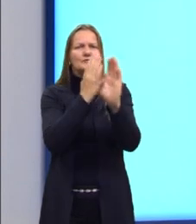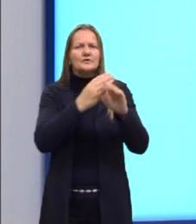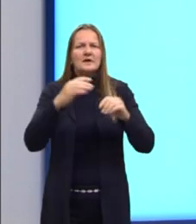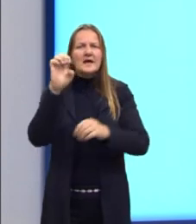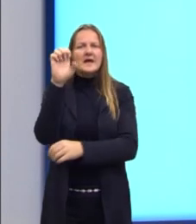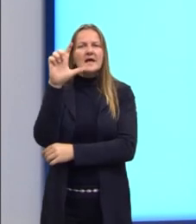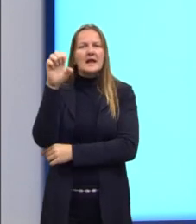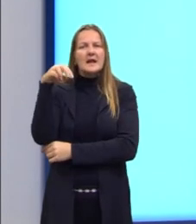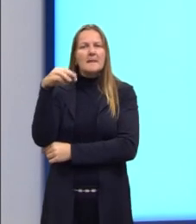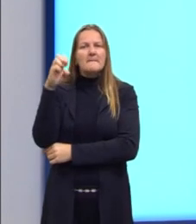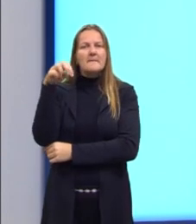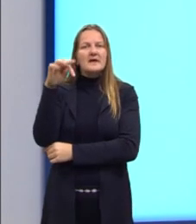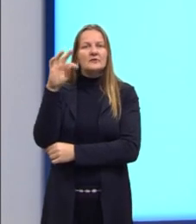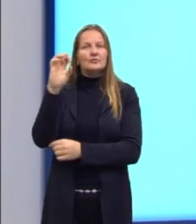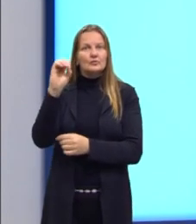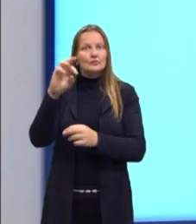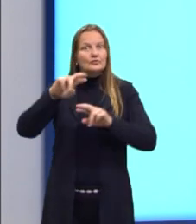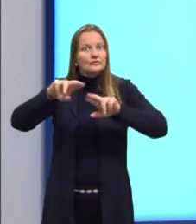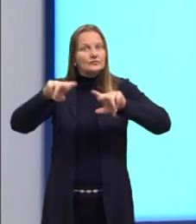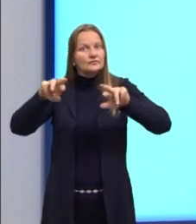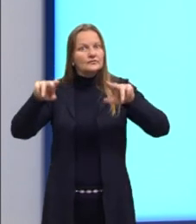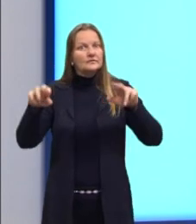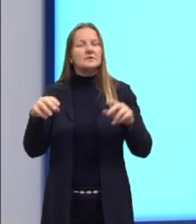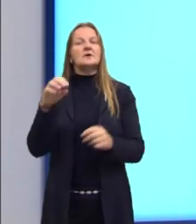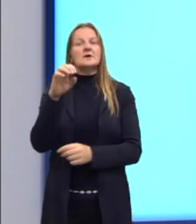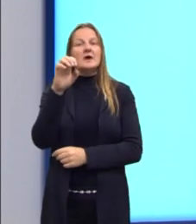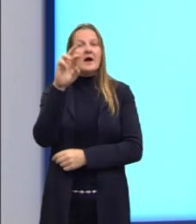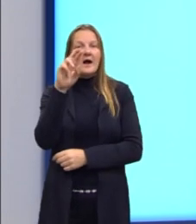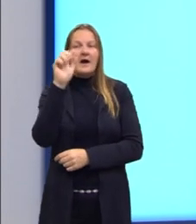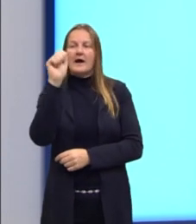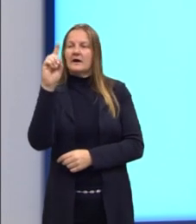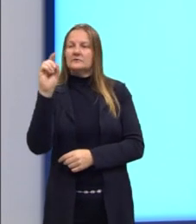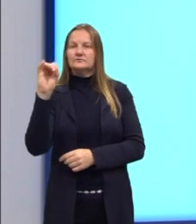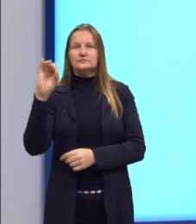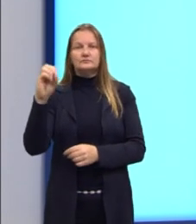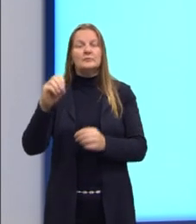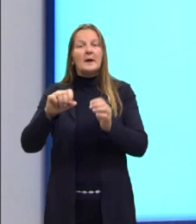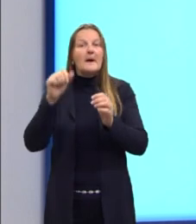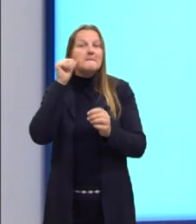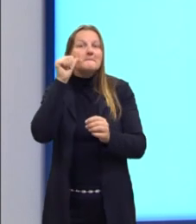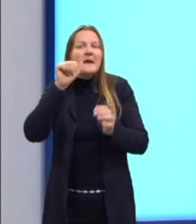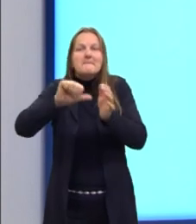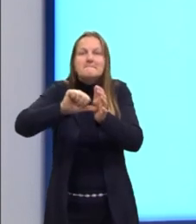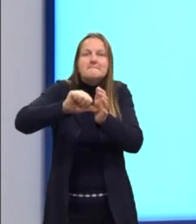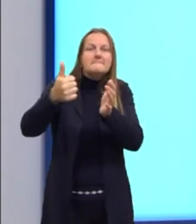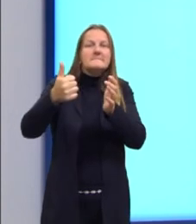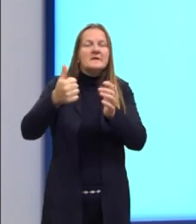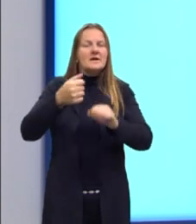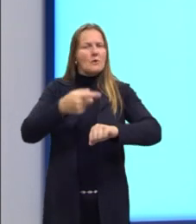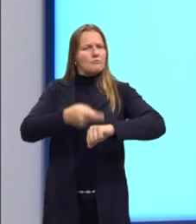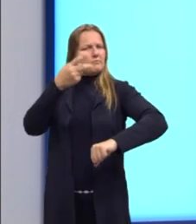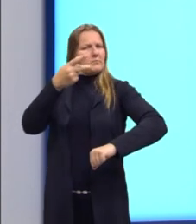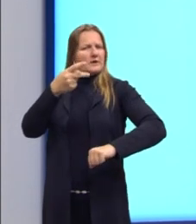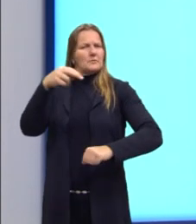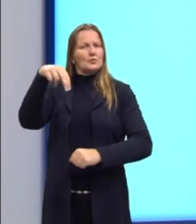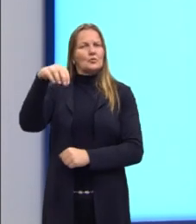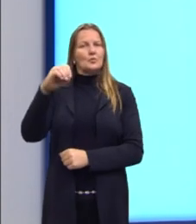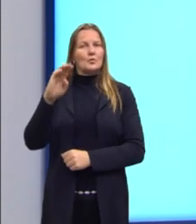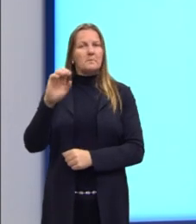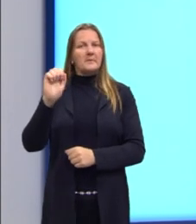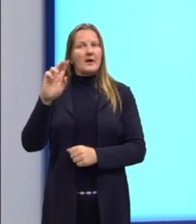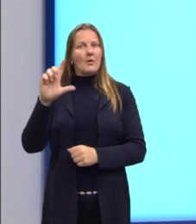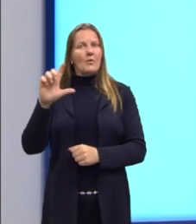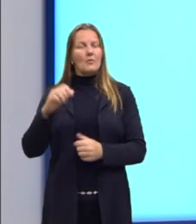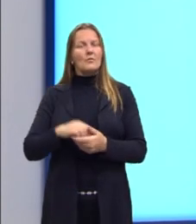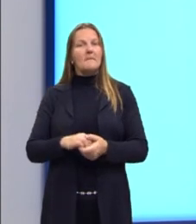químico rádio que graças essas descobertas ela foi a primeira mulher que ganhou o prêmio Nobel EA primeira